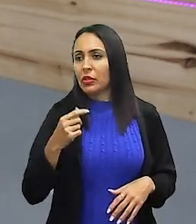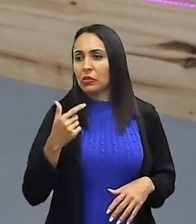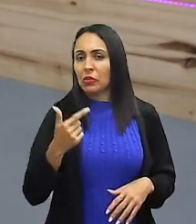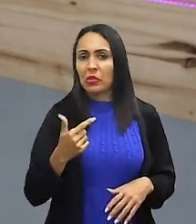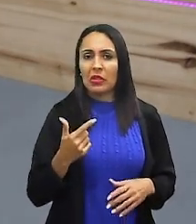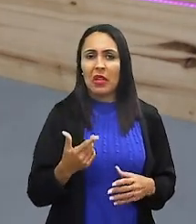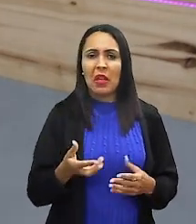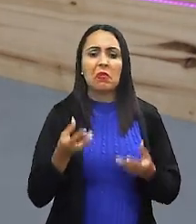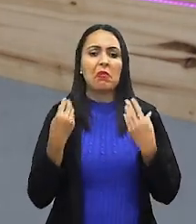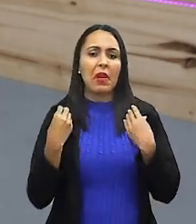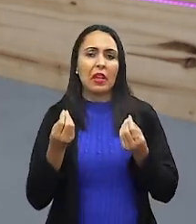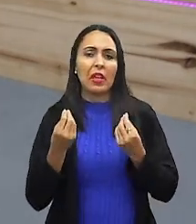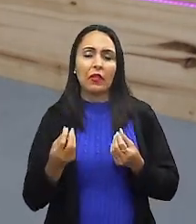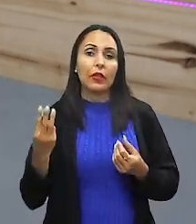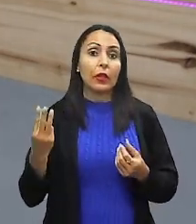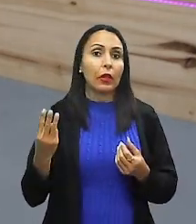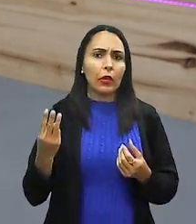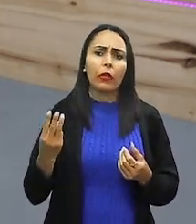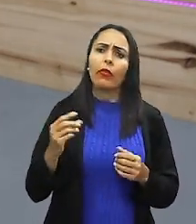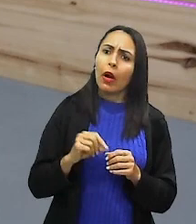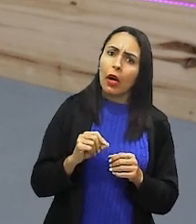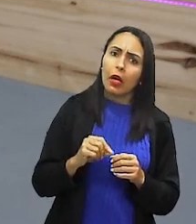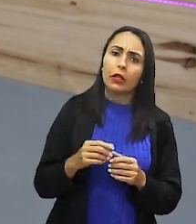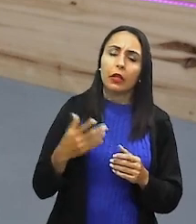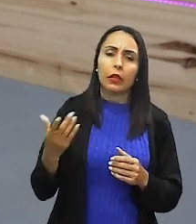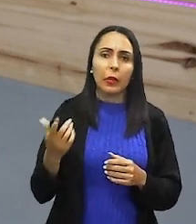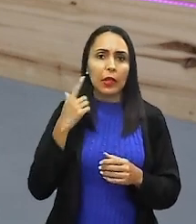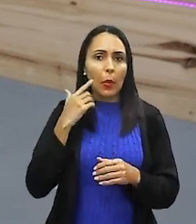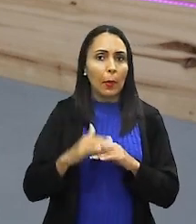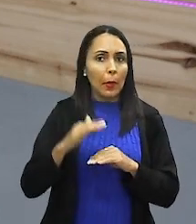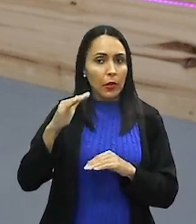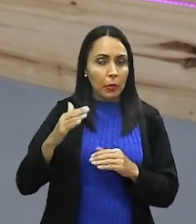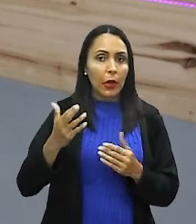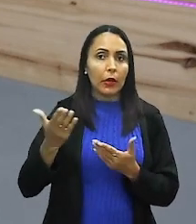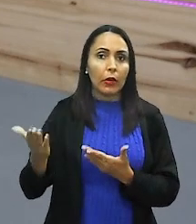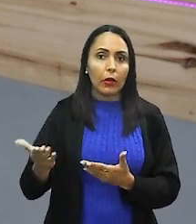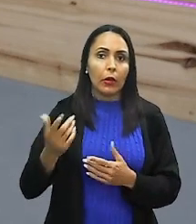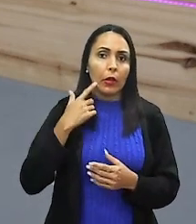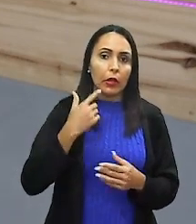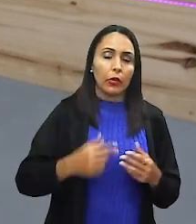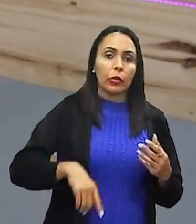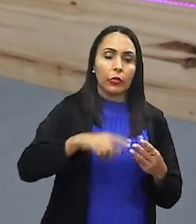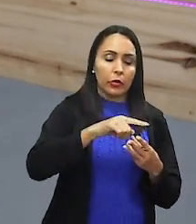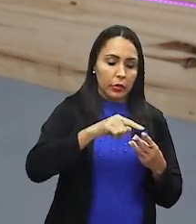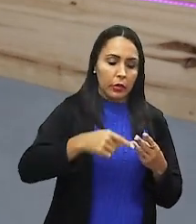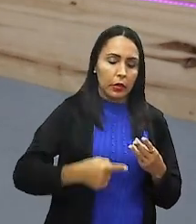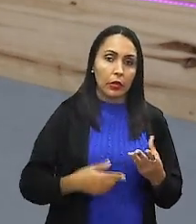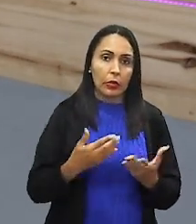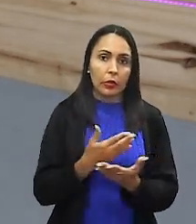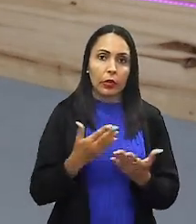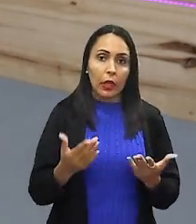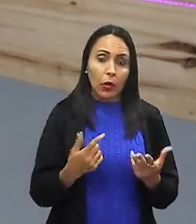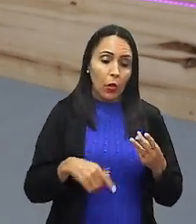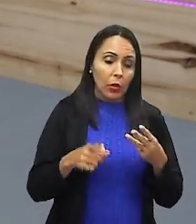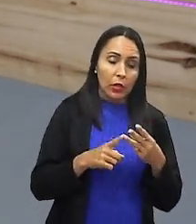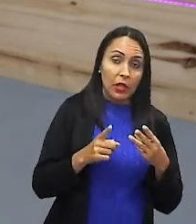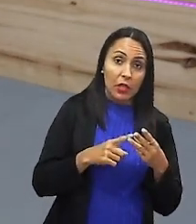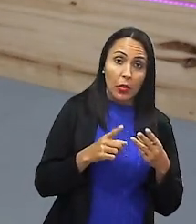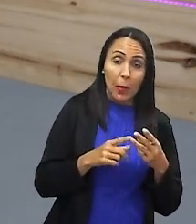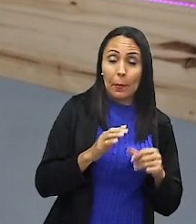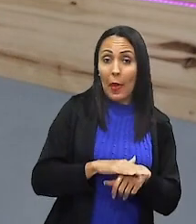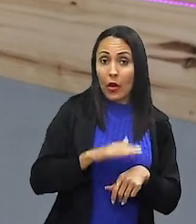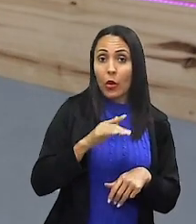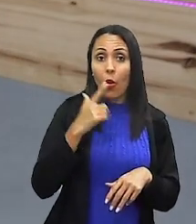o 3? Faça o 3, porque o 3 tem um peso maior. Dos 3 anos do seriado, o seriado 3 é o que tem um